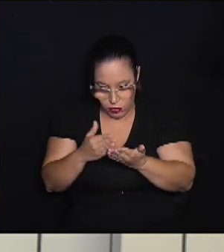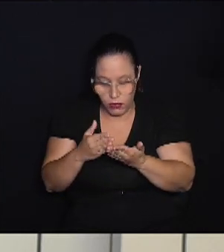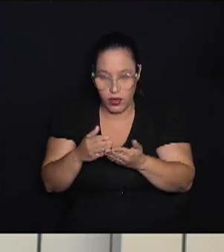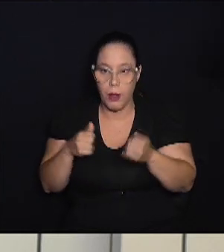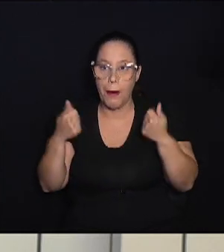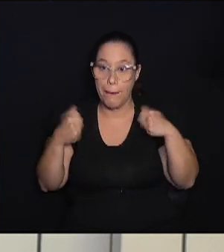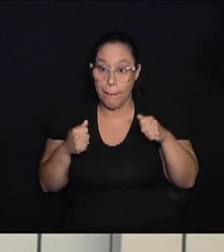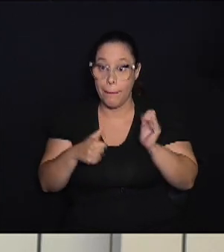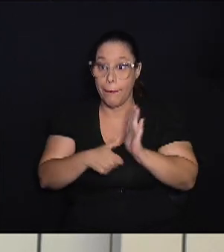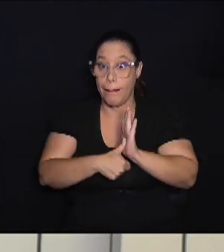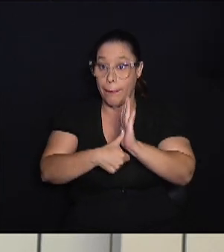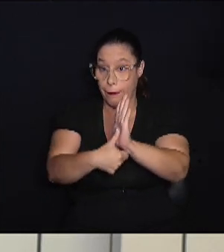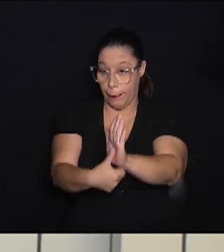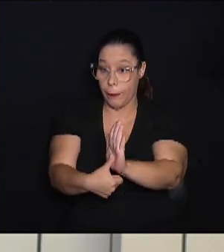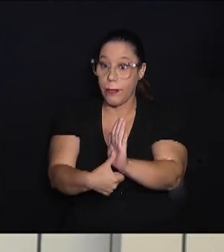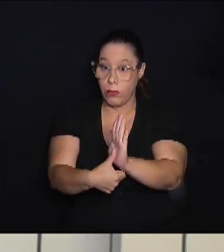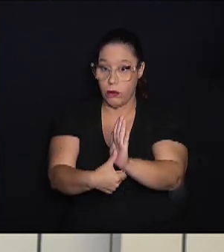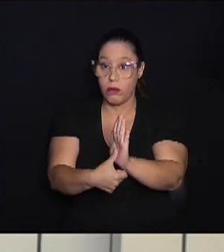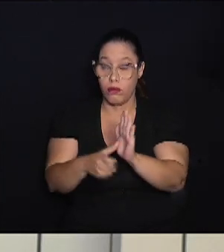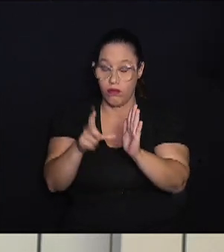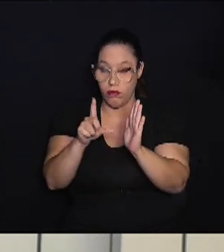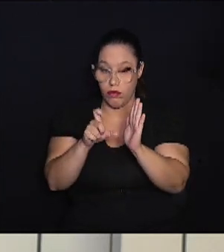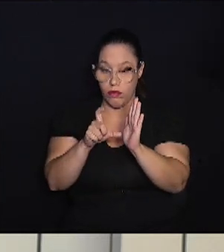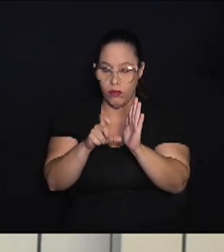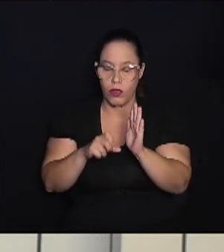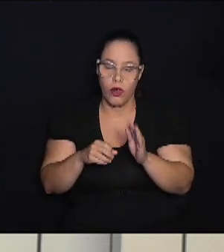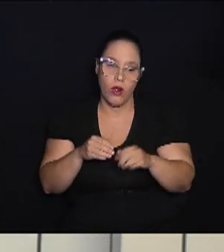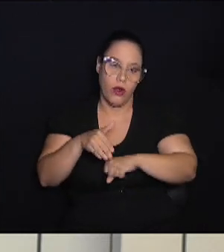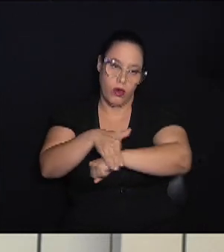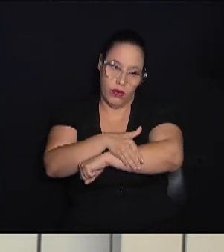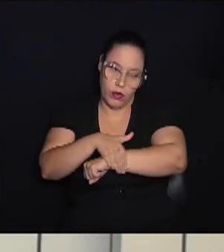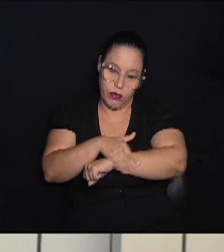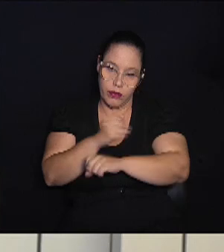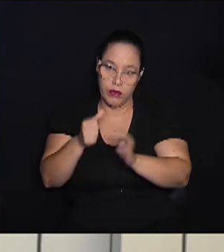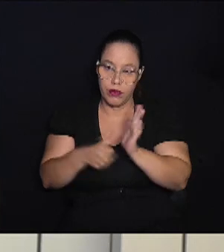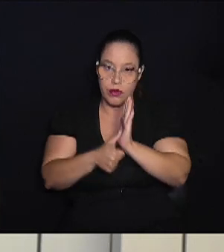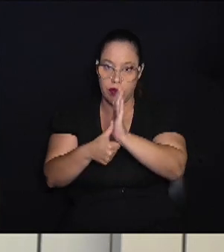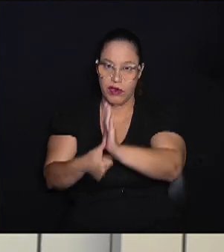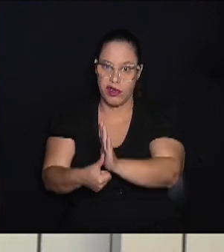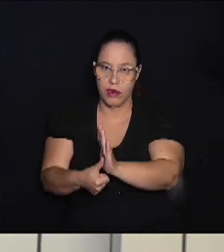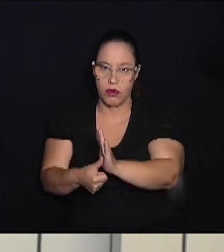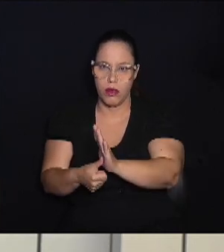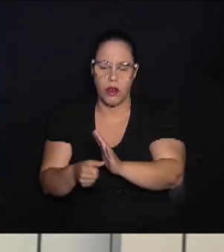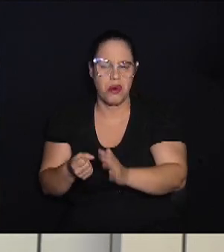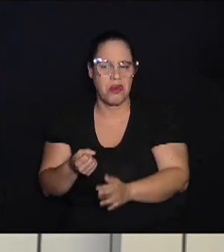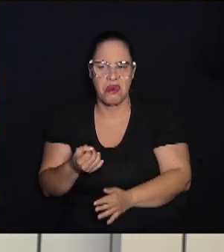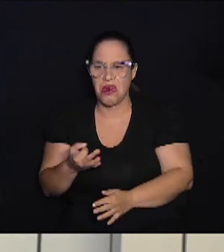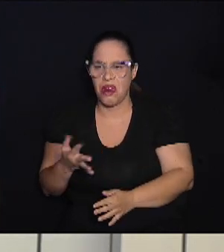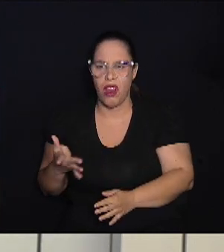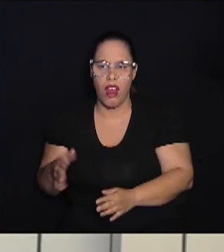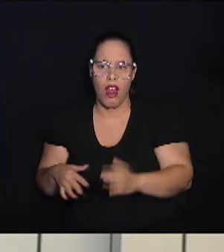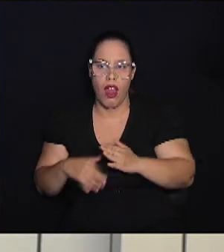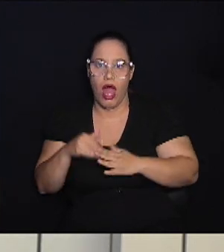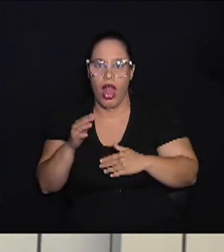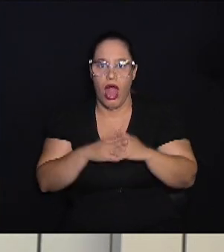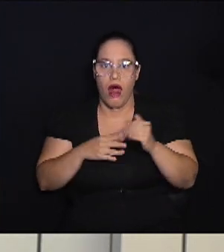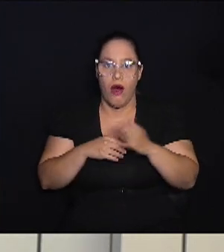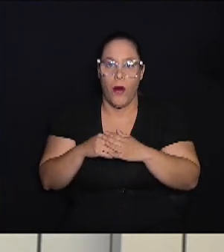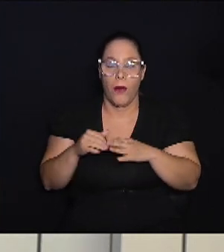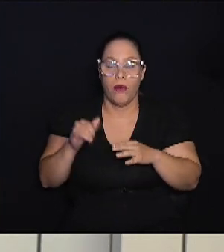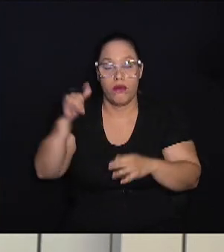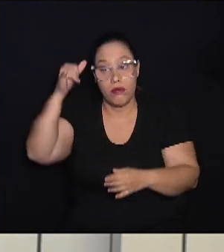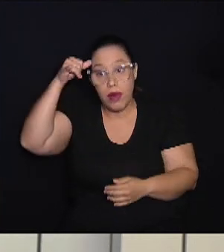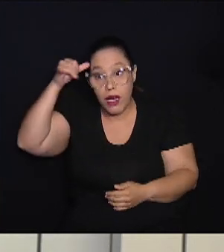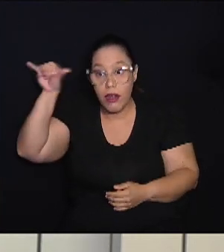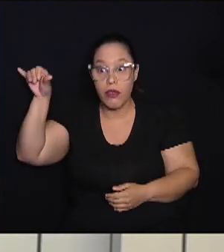levar o documento de identificação com foto e o comprovante de endereço de qualquer tipo. É um mutirão para a prevenção ao